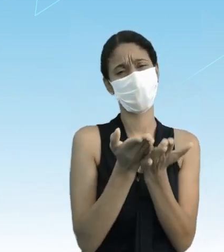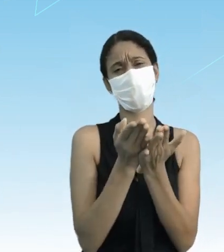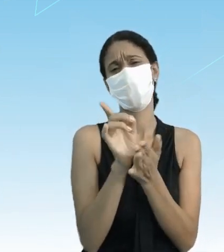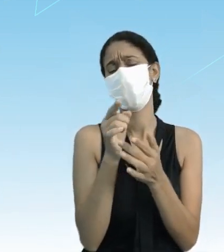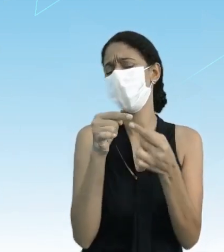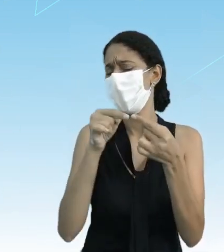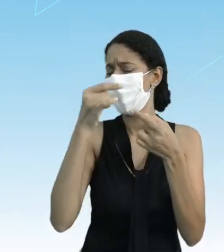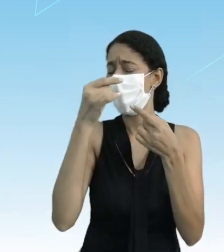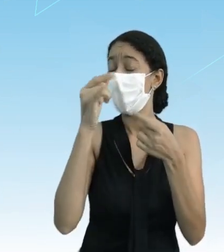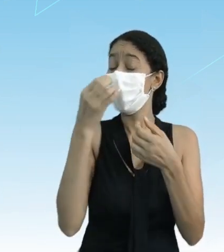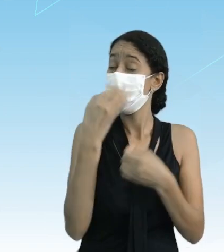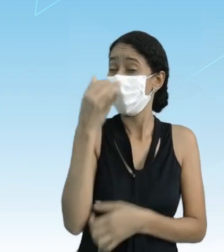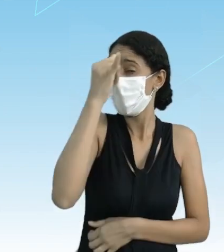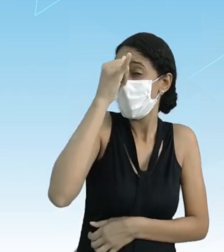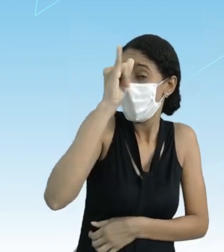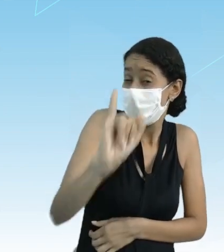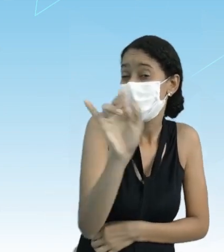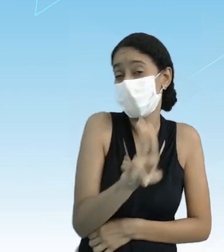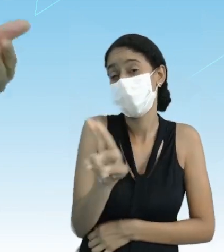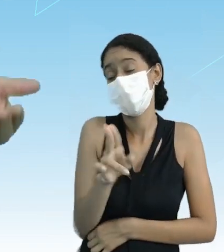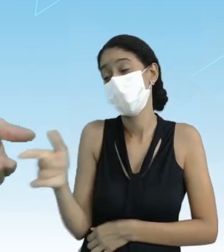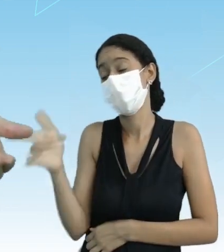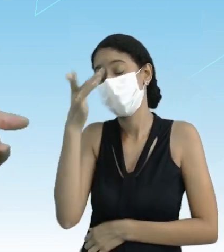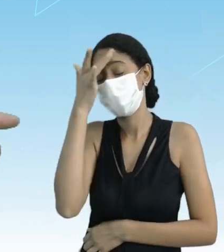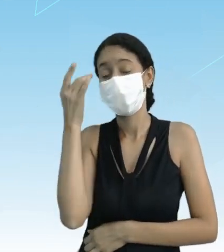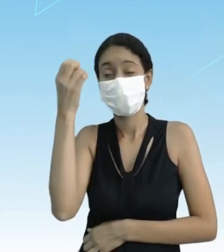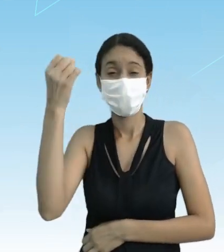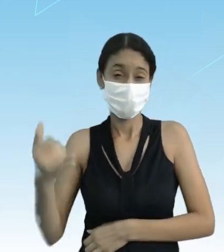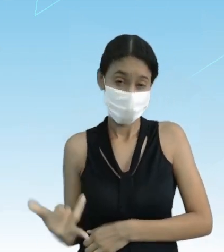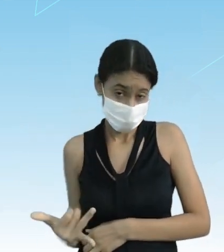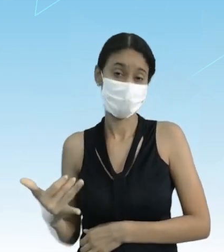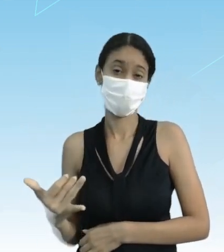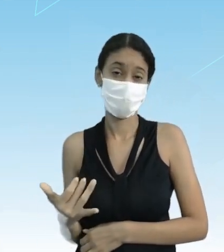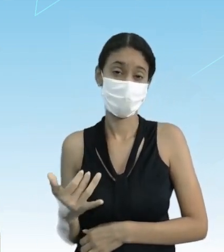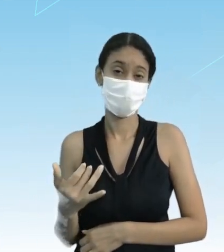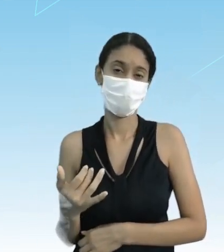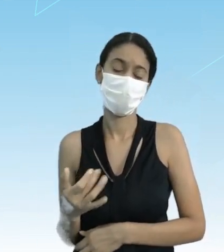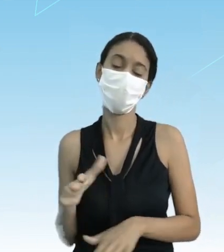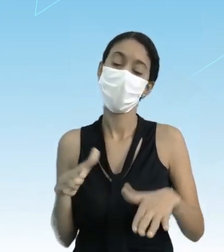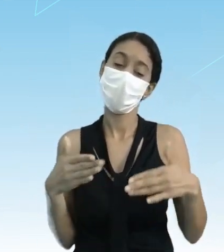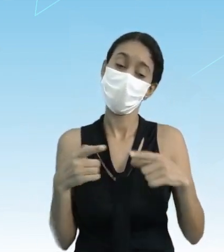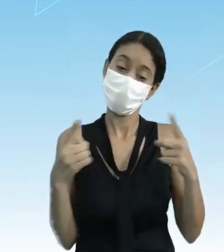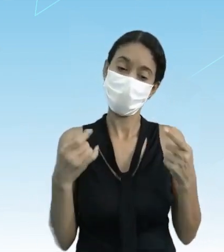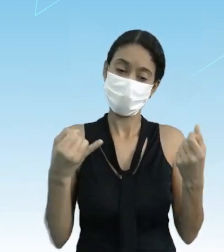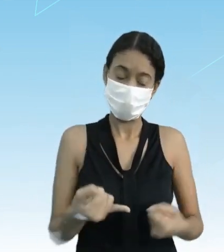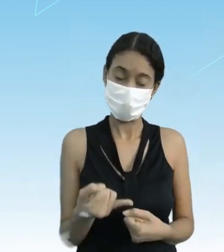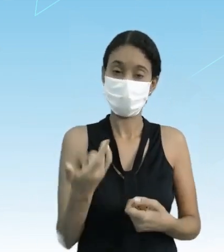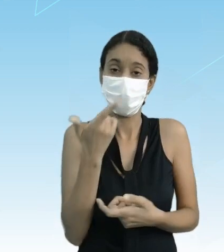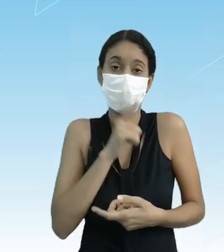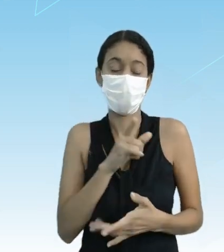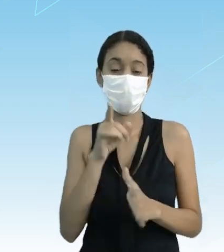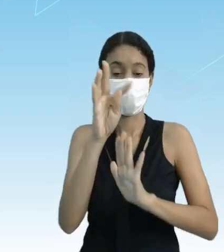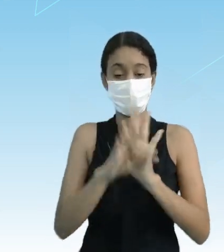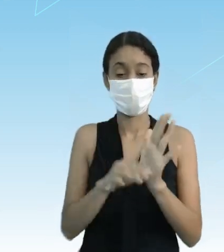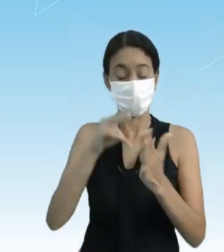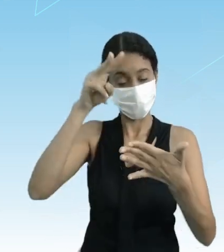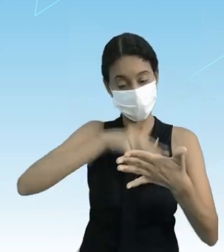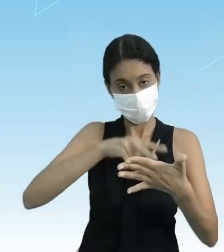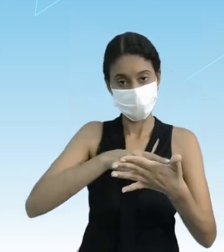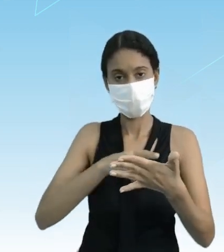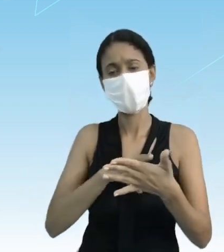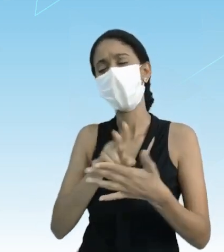citação. Nós a utilizamos quando nós não temos acesso, é claro, àquele texto original. Vejam só